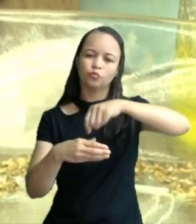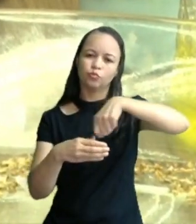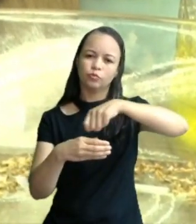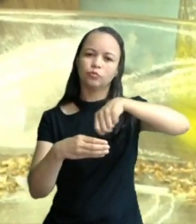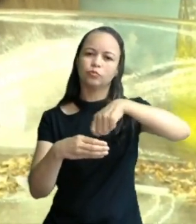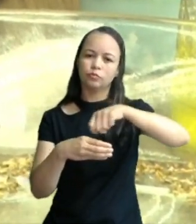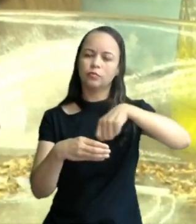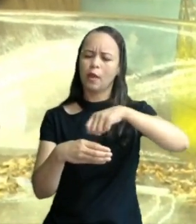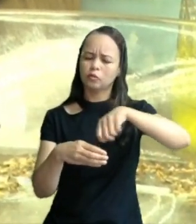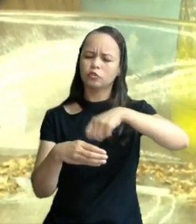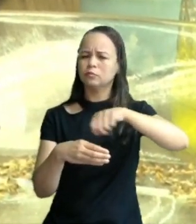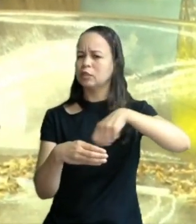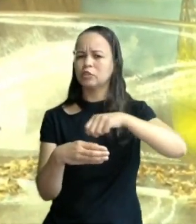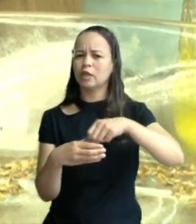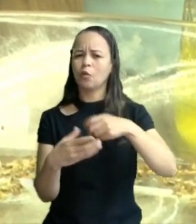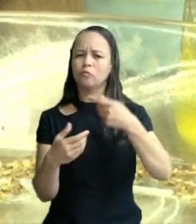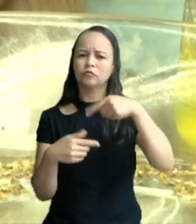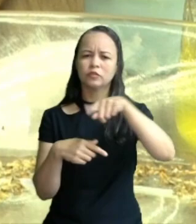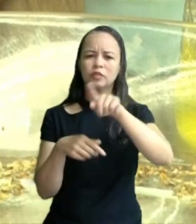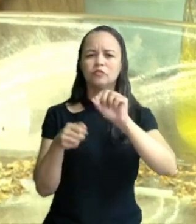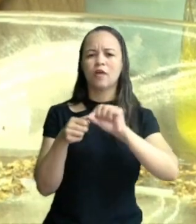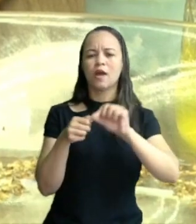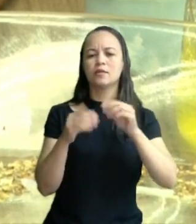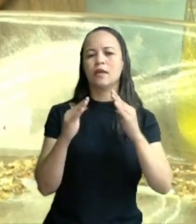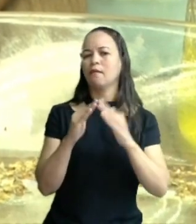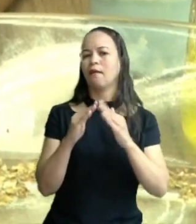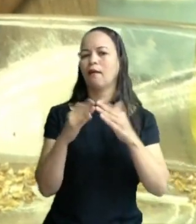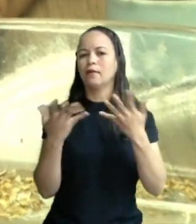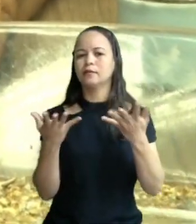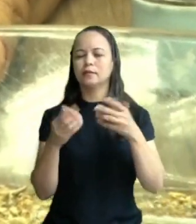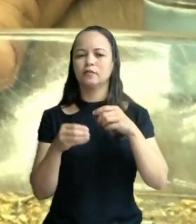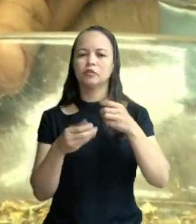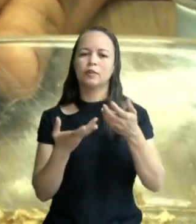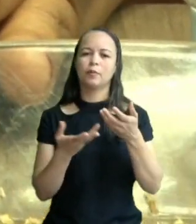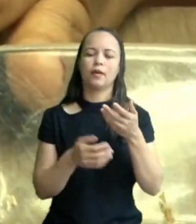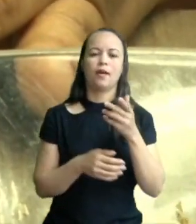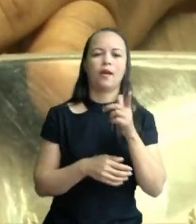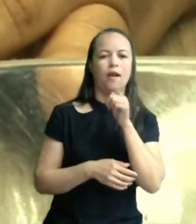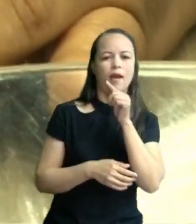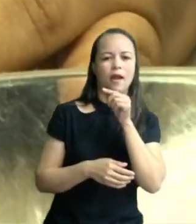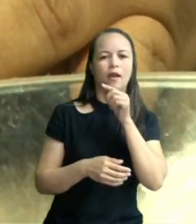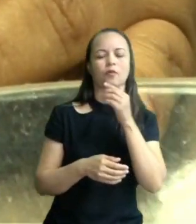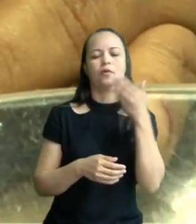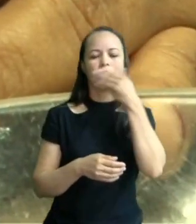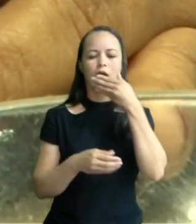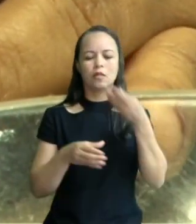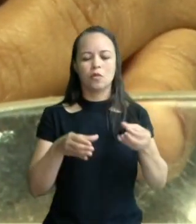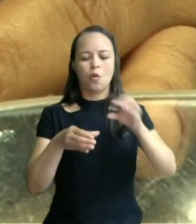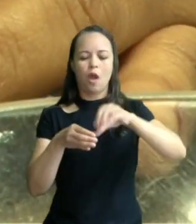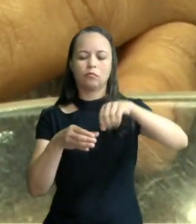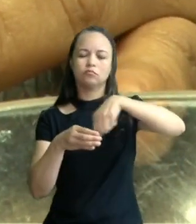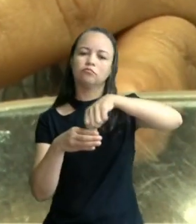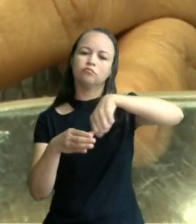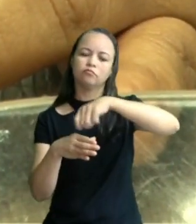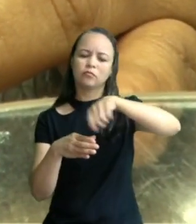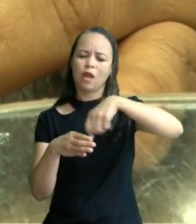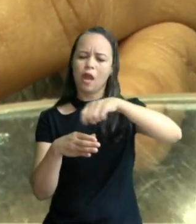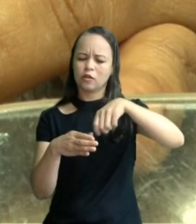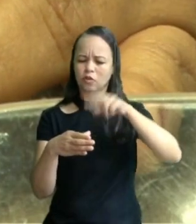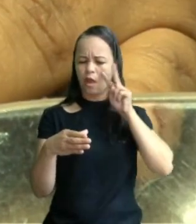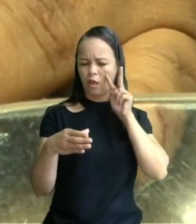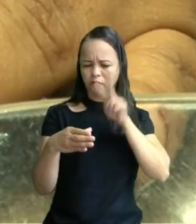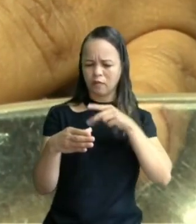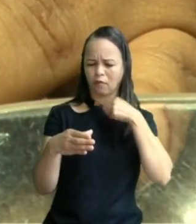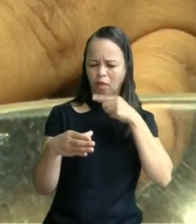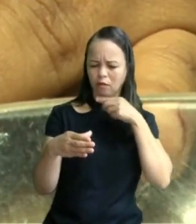só você mexer como faz em casa. Uma água com açúcar, você mexe e chega um momento que a gente não consegue